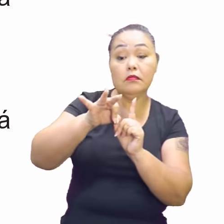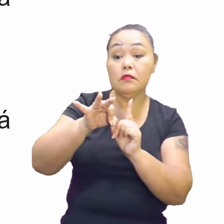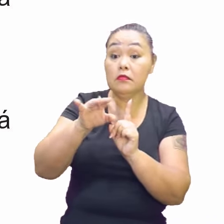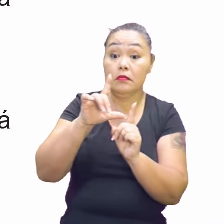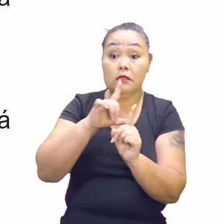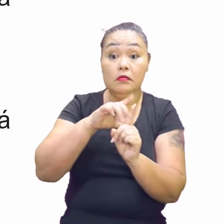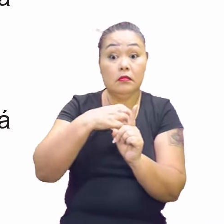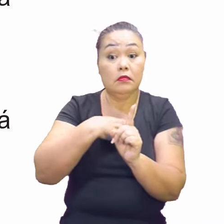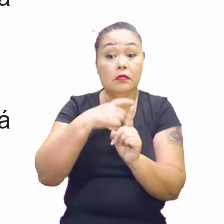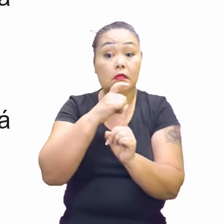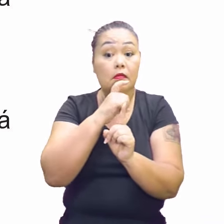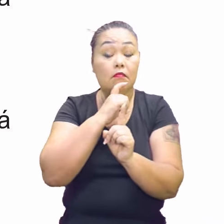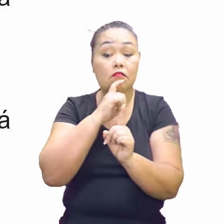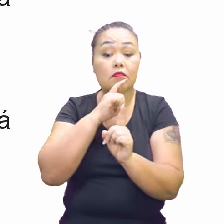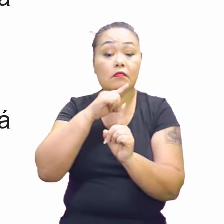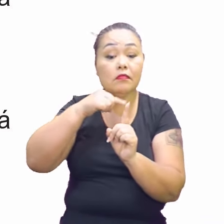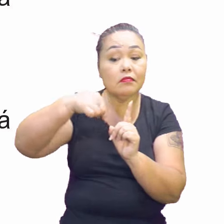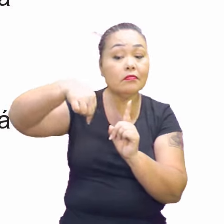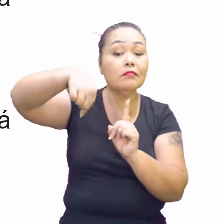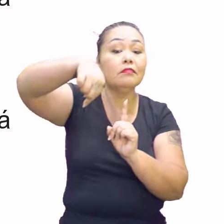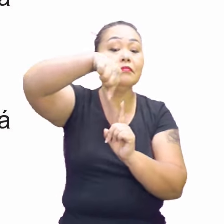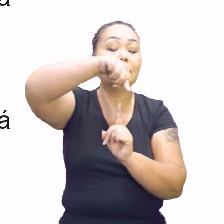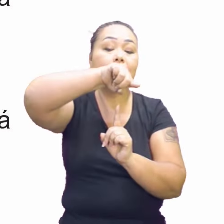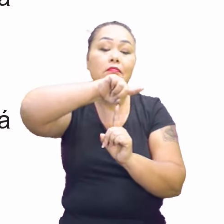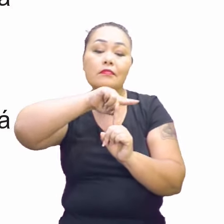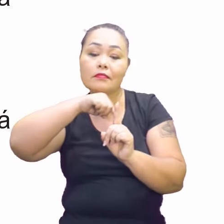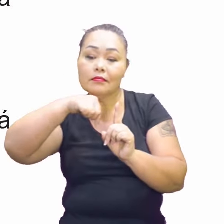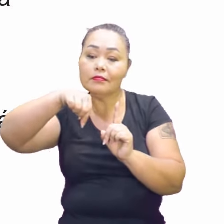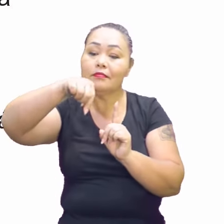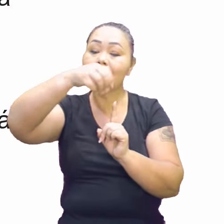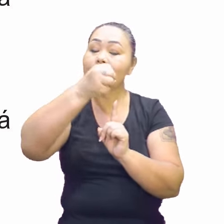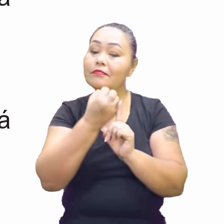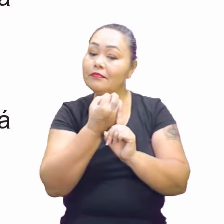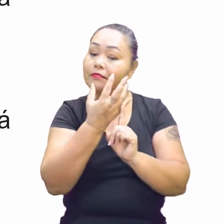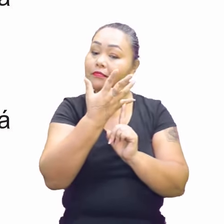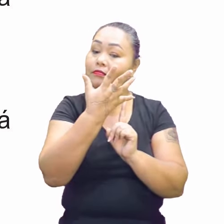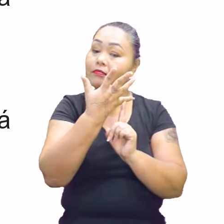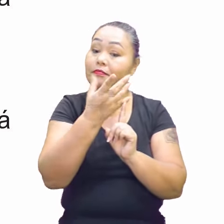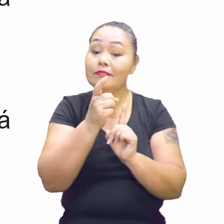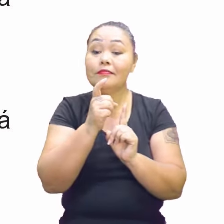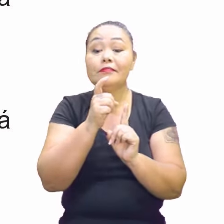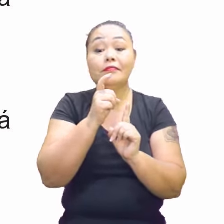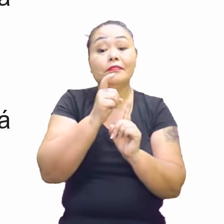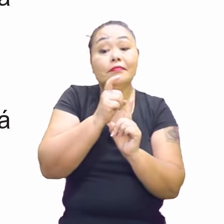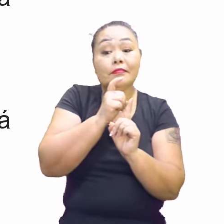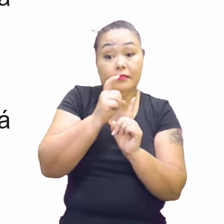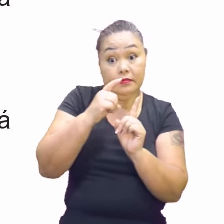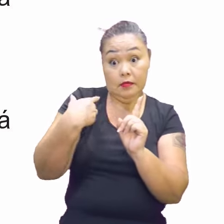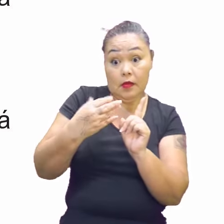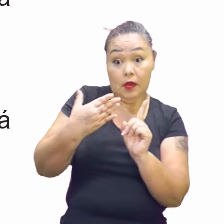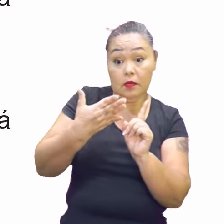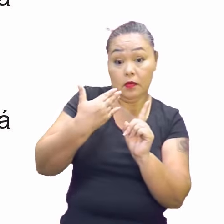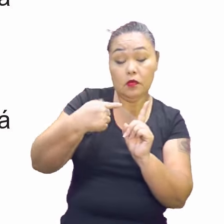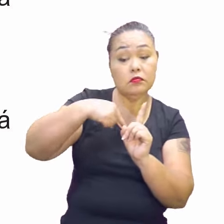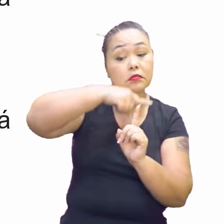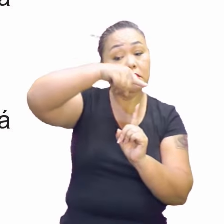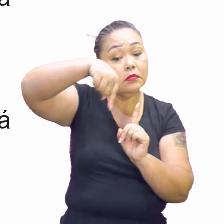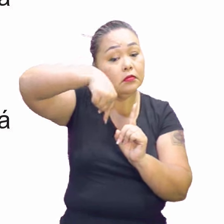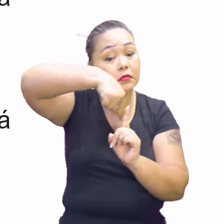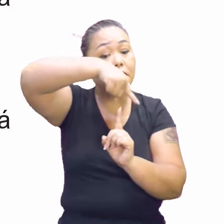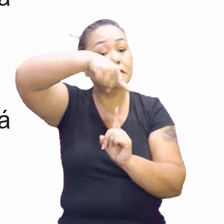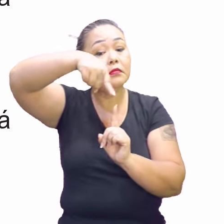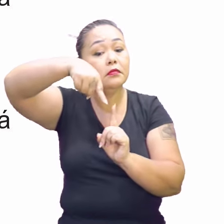frio, fica dando volta em volta da lâmpada para se esquentar. Elas roda,